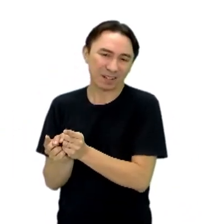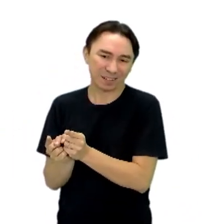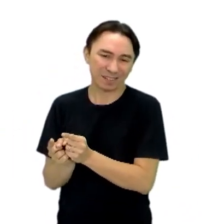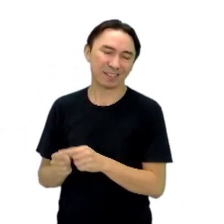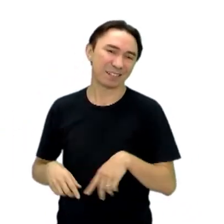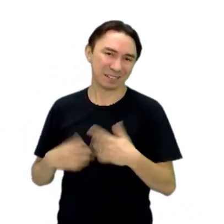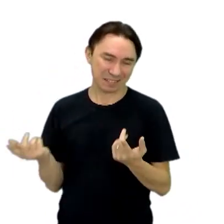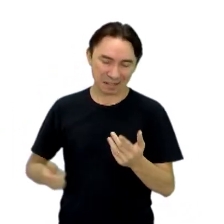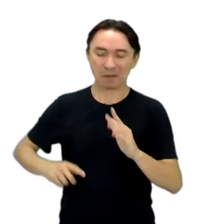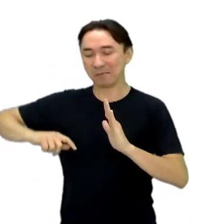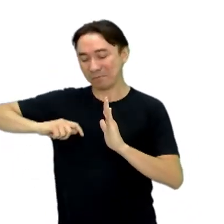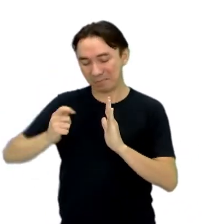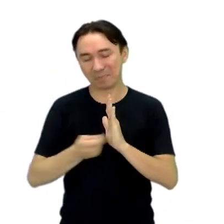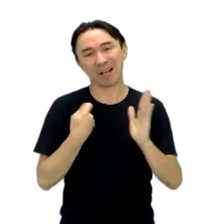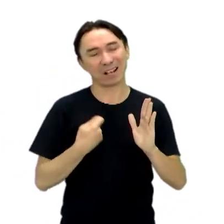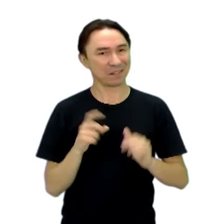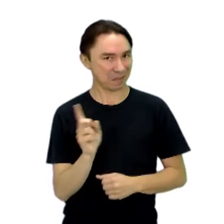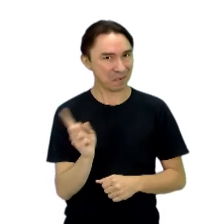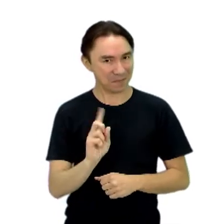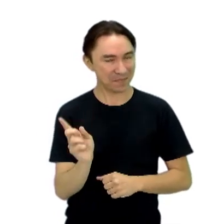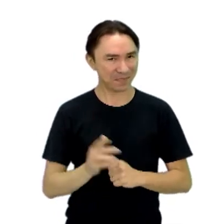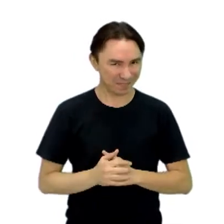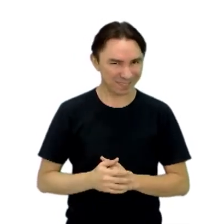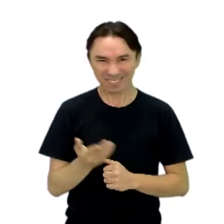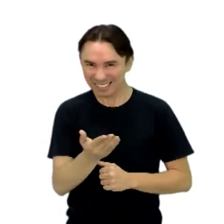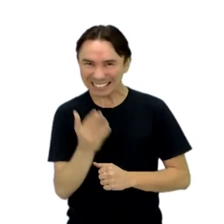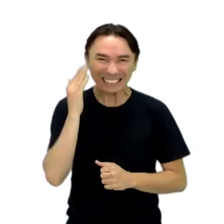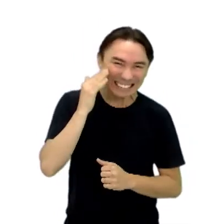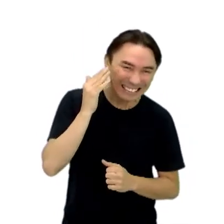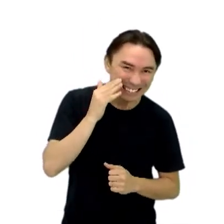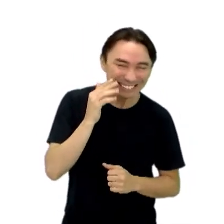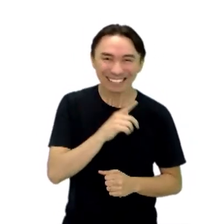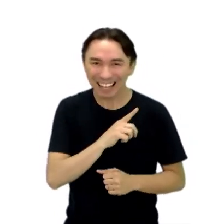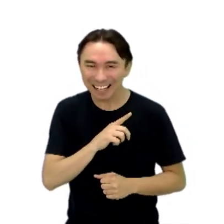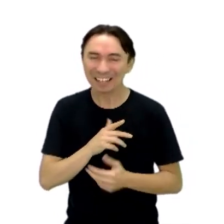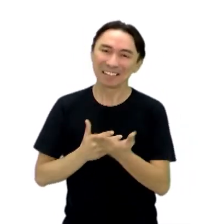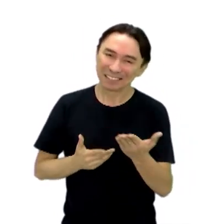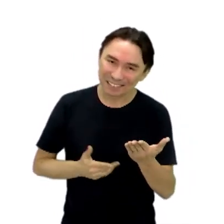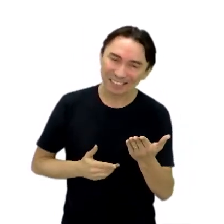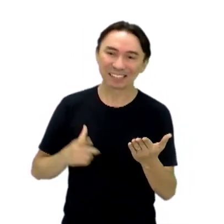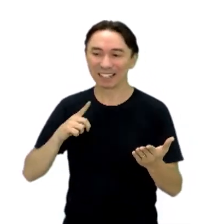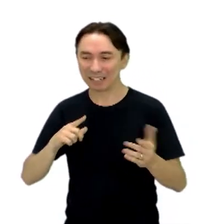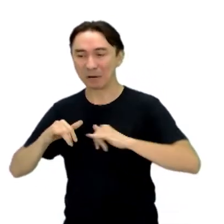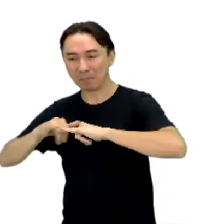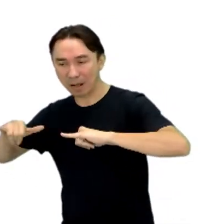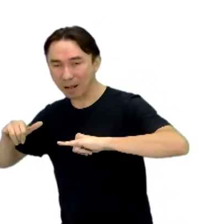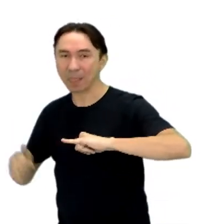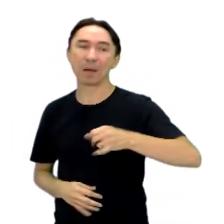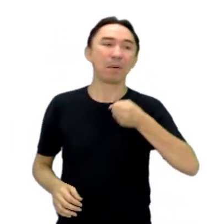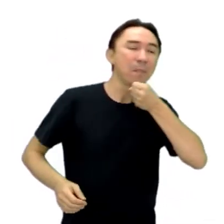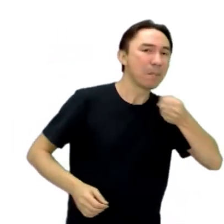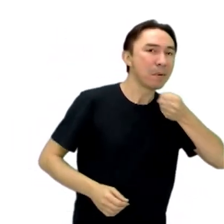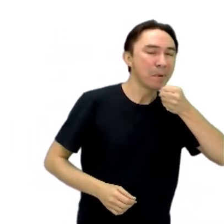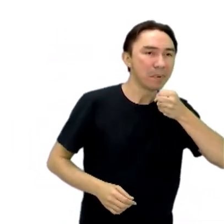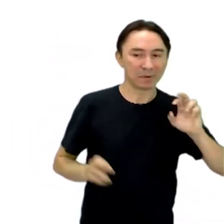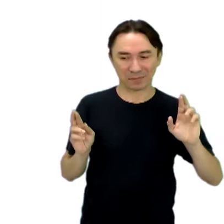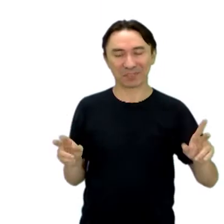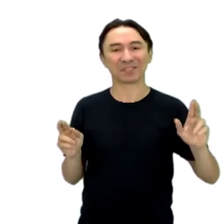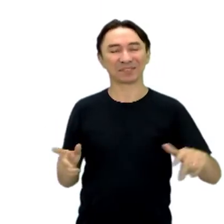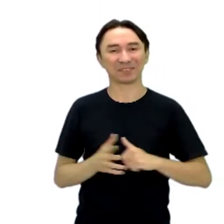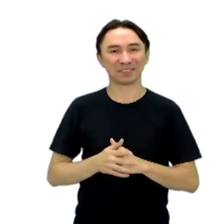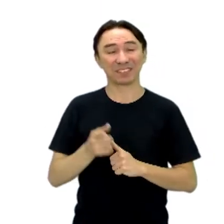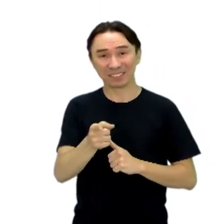são assinadas. Bom, tenho certeza de que você entendeu as características de uma e de outro gênero. E quando estiver lendo um